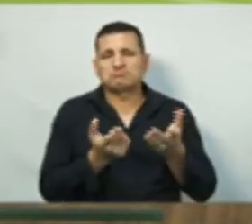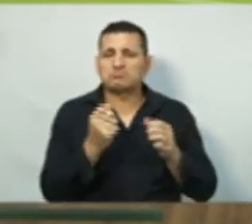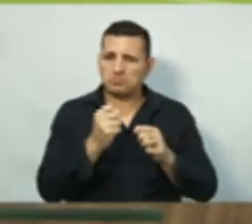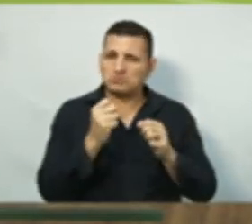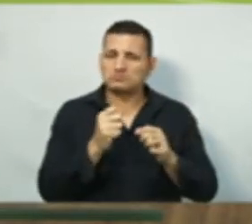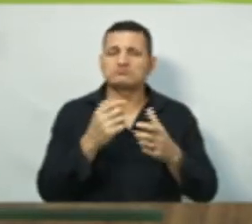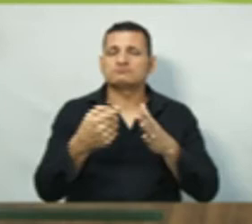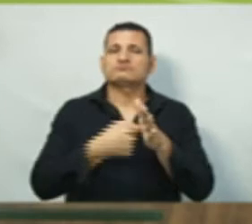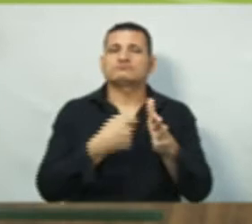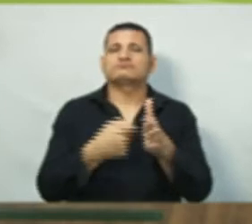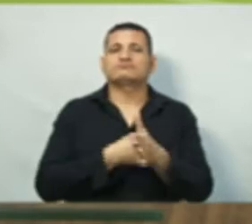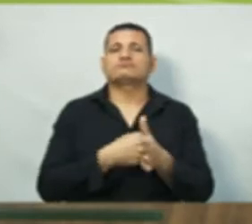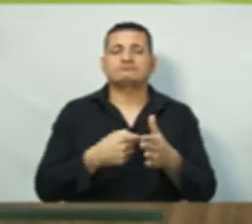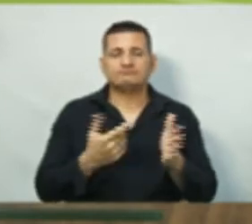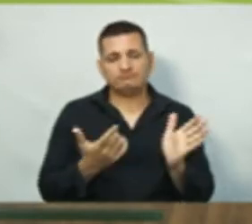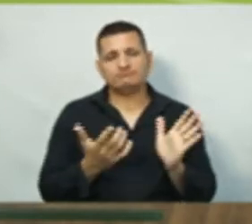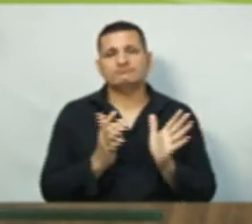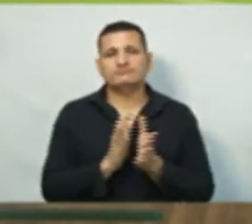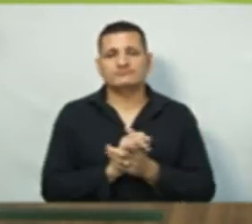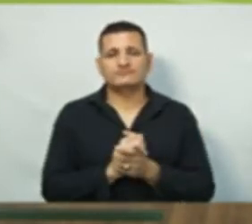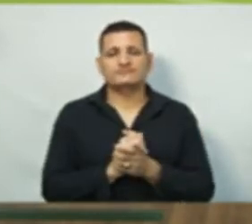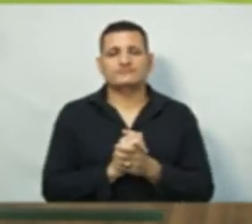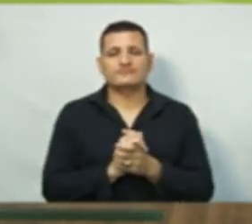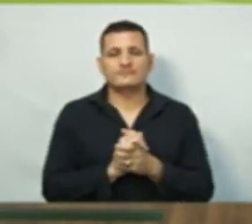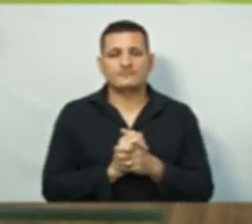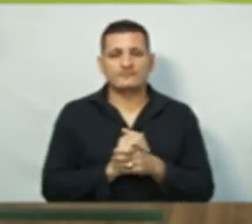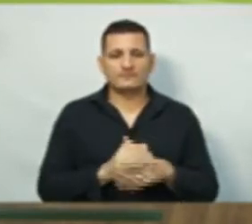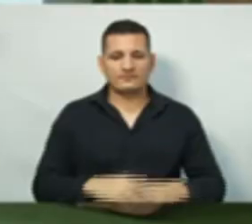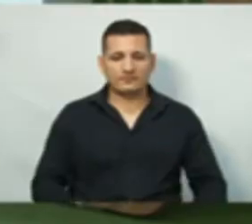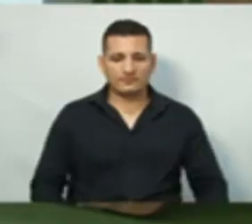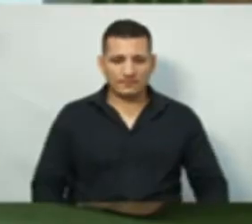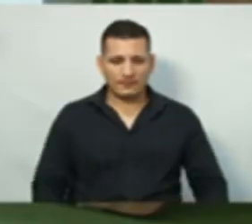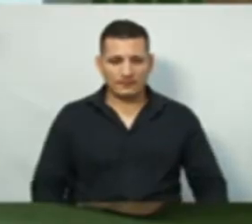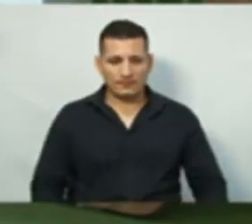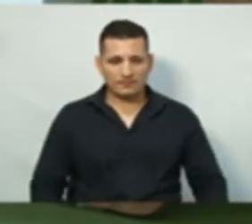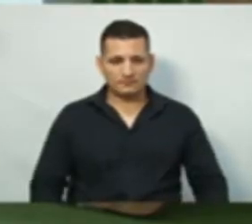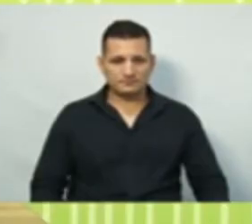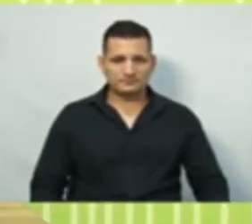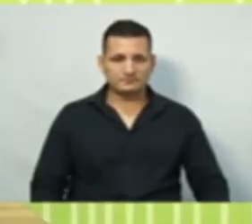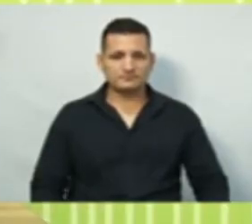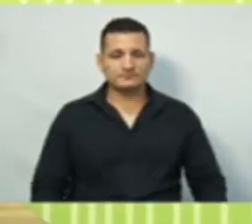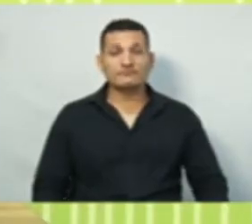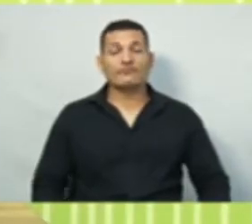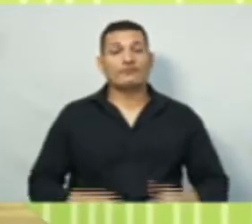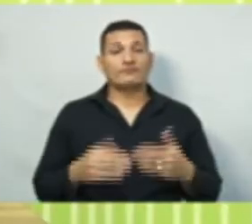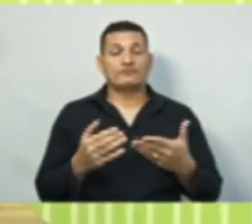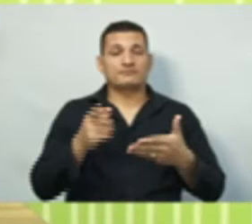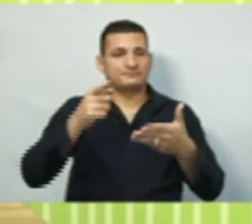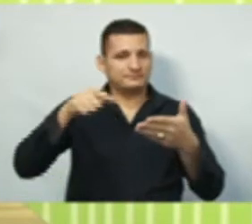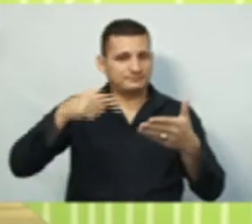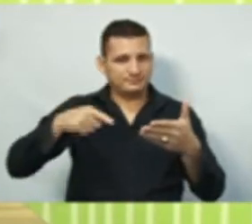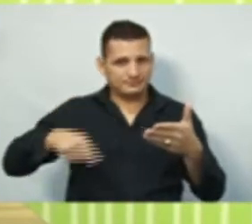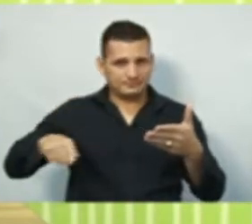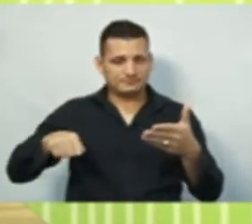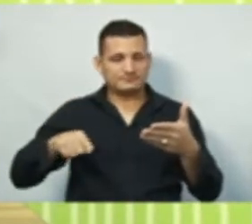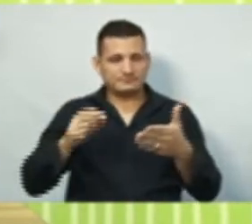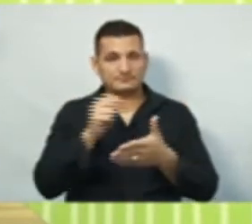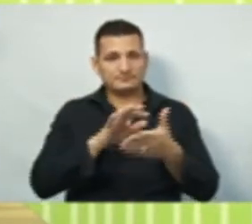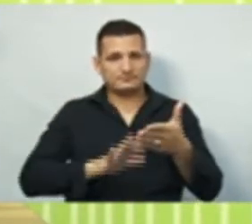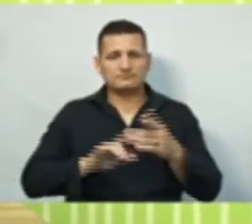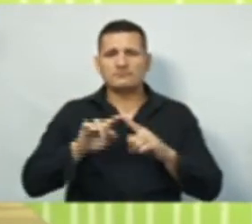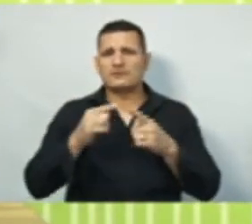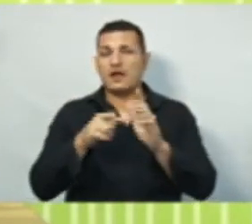está aqui. Já tem algumas e eu gostaria de ver ainda mais. É isso aí, pessoal. Vamos corrigir as atividades. Mas antes de